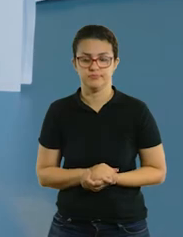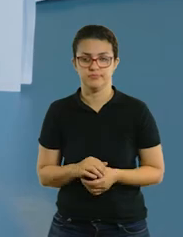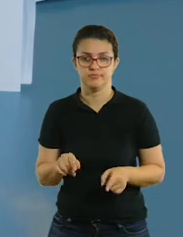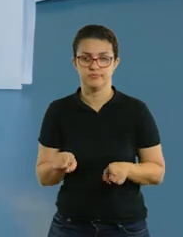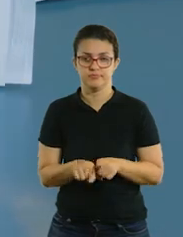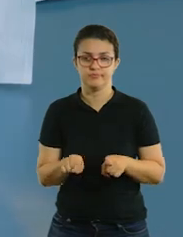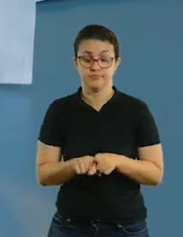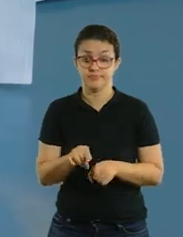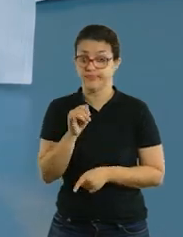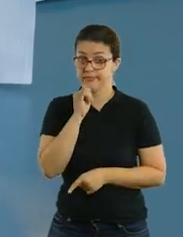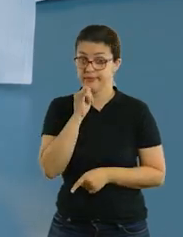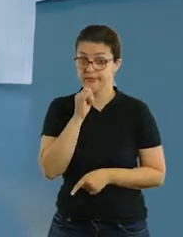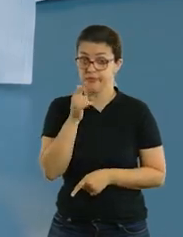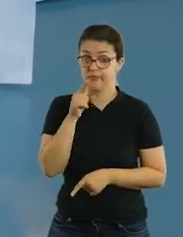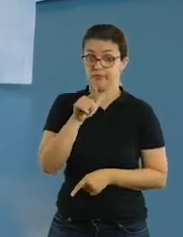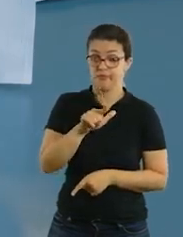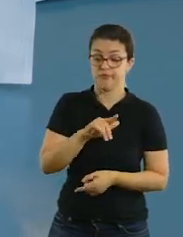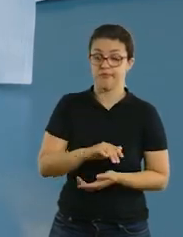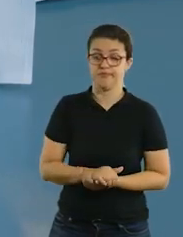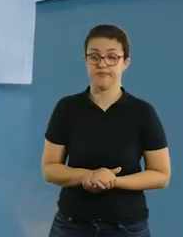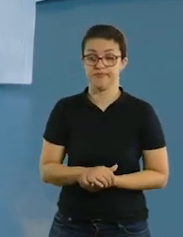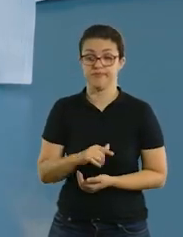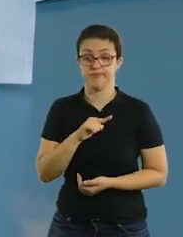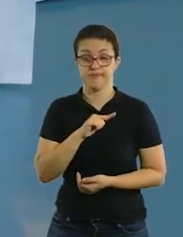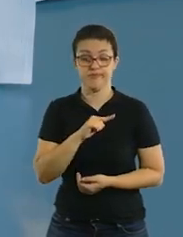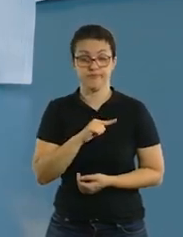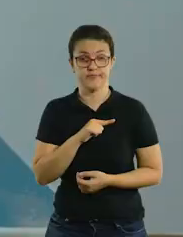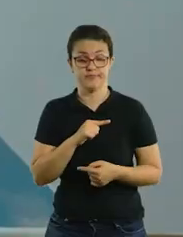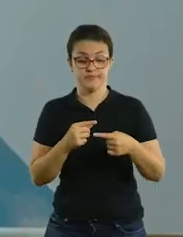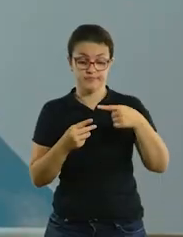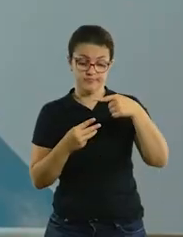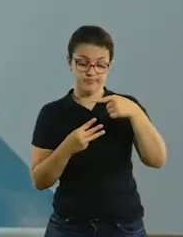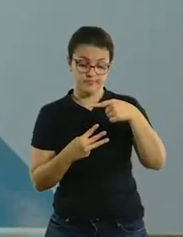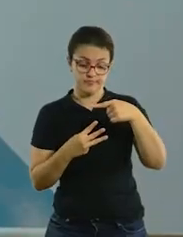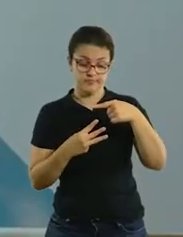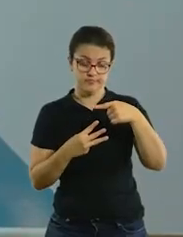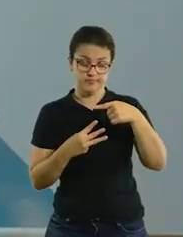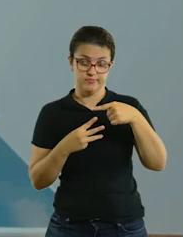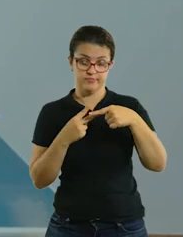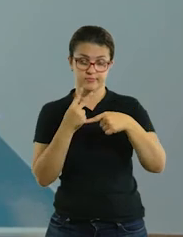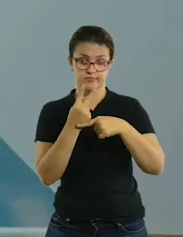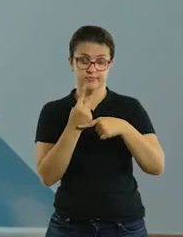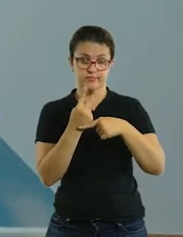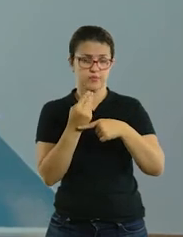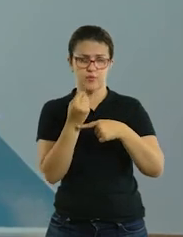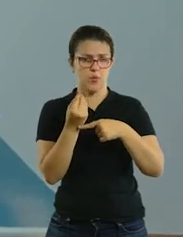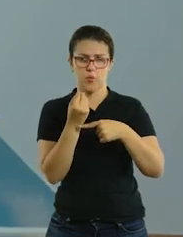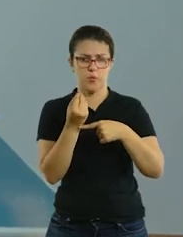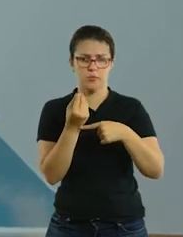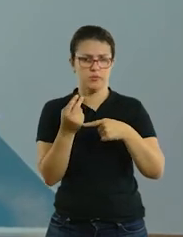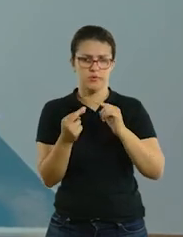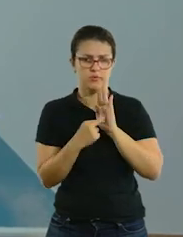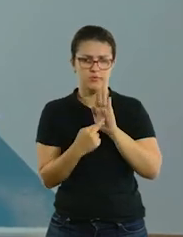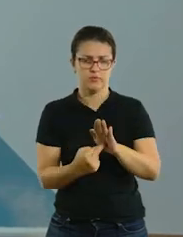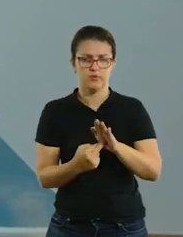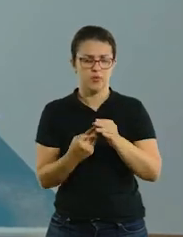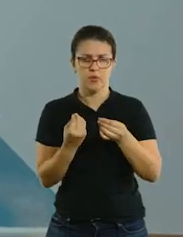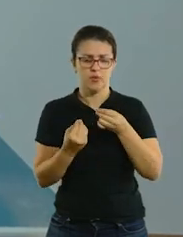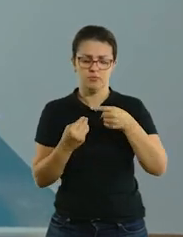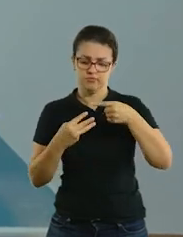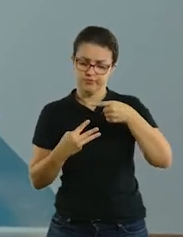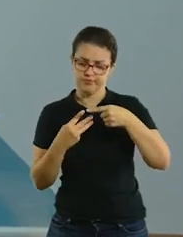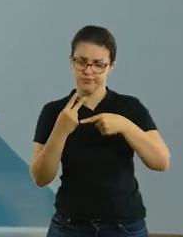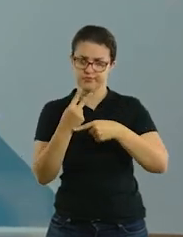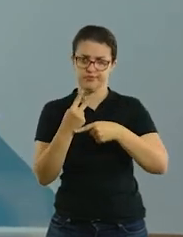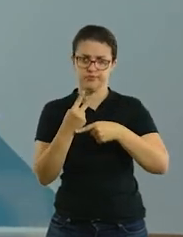aqui outro exemplo. Nós temos 2/3. Como que nós podemos representar?